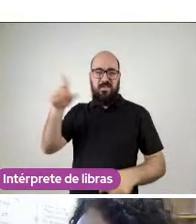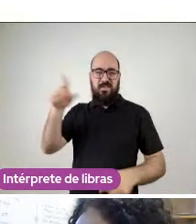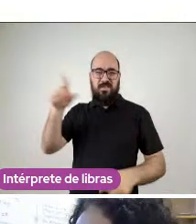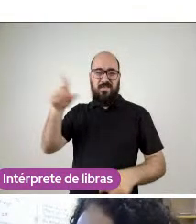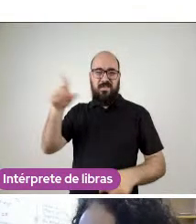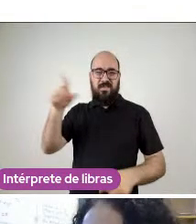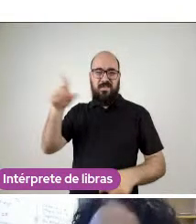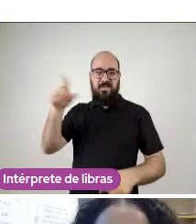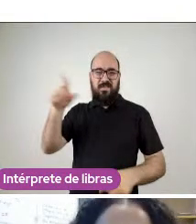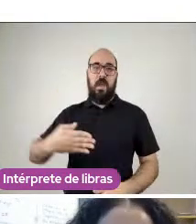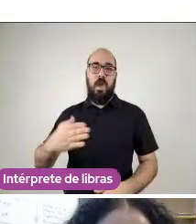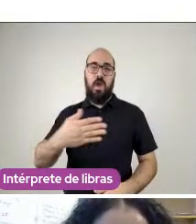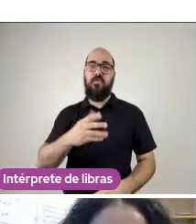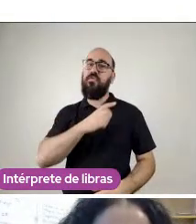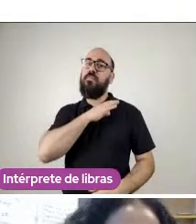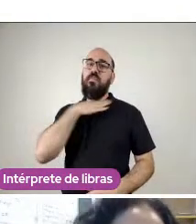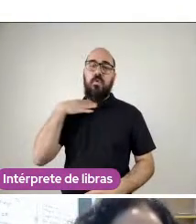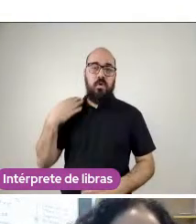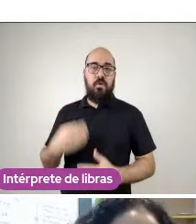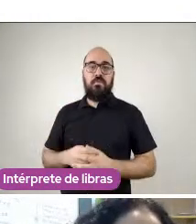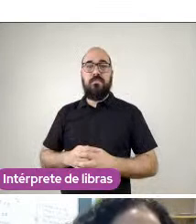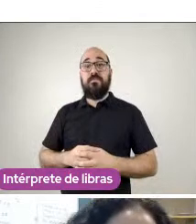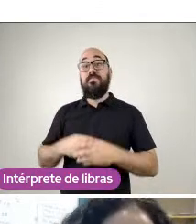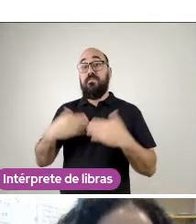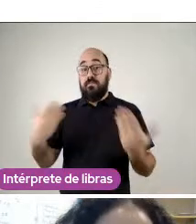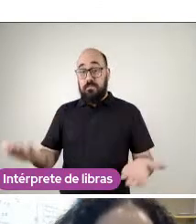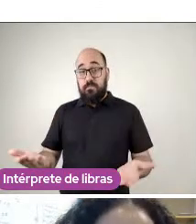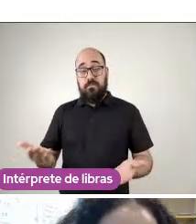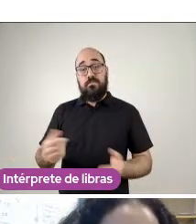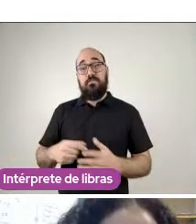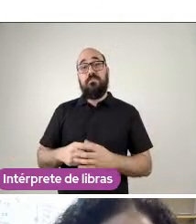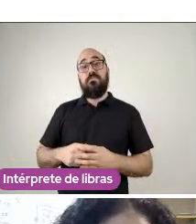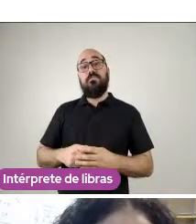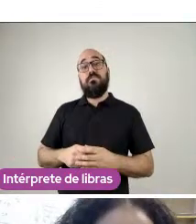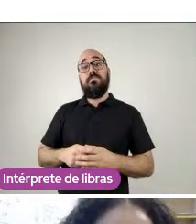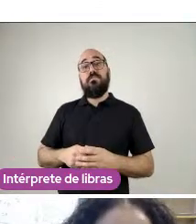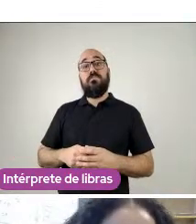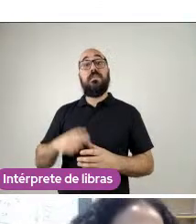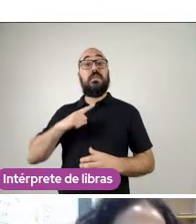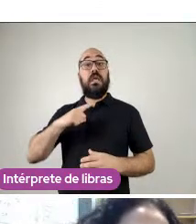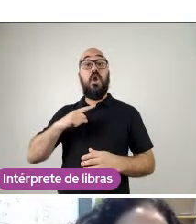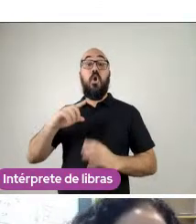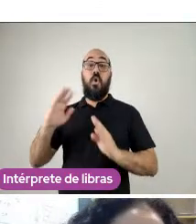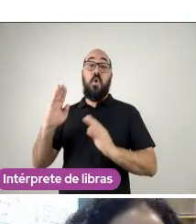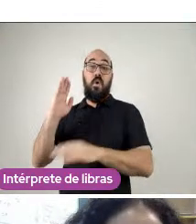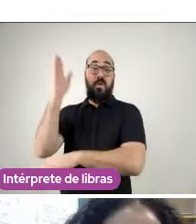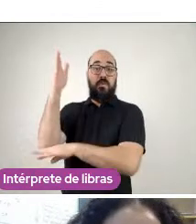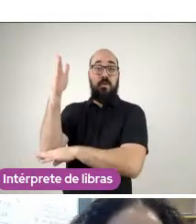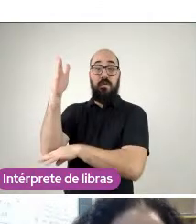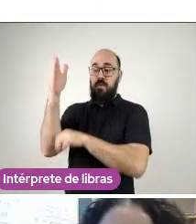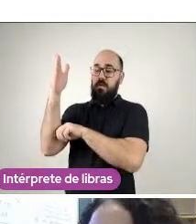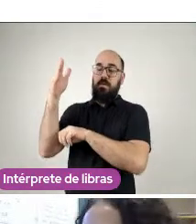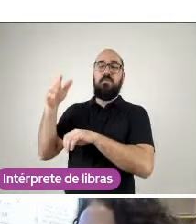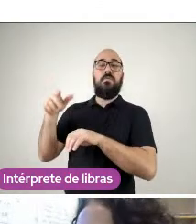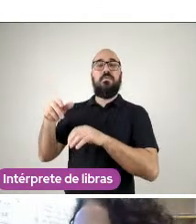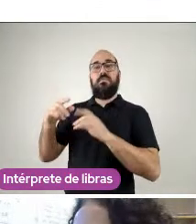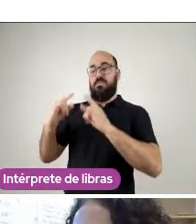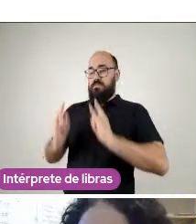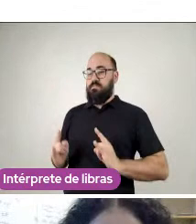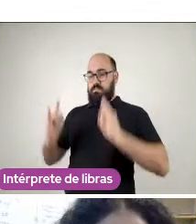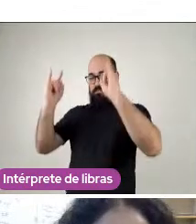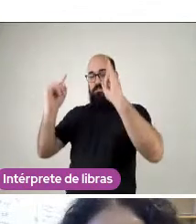se acumulam, então isso pode ter um dano, por exemplo, para a indústria do hoteleira, né? Ninguém quer visitar uma praia que está cheia